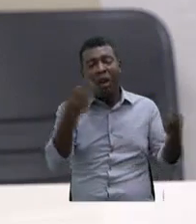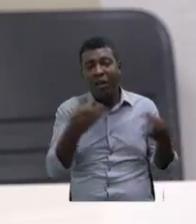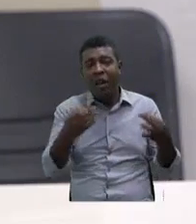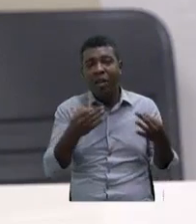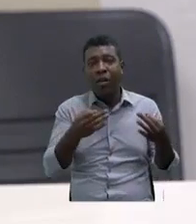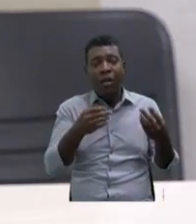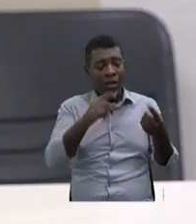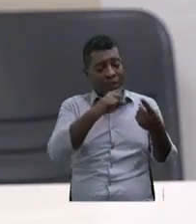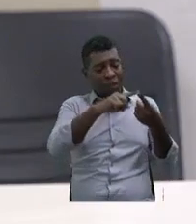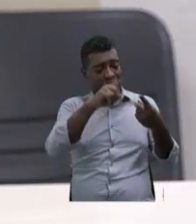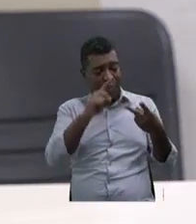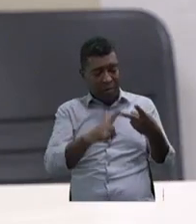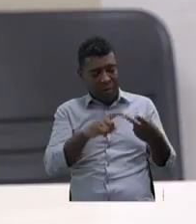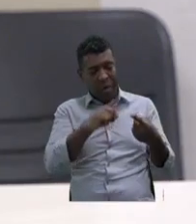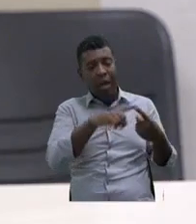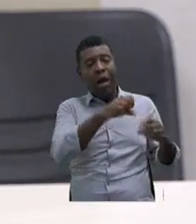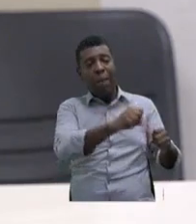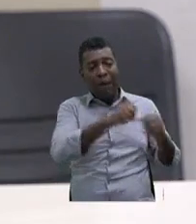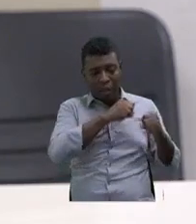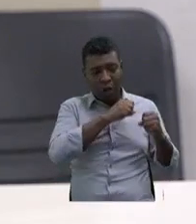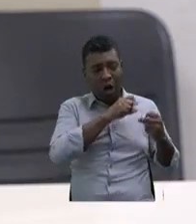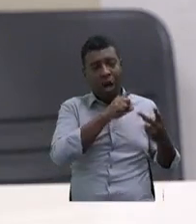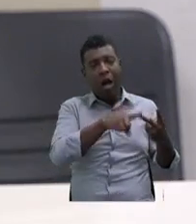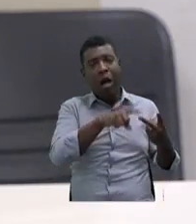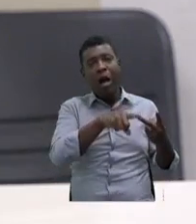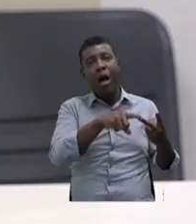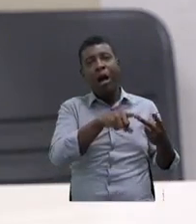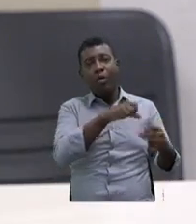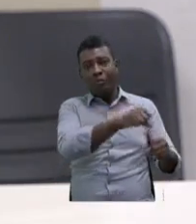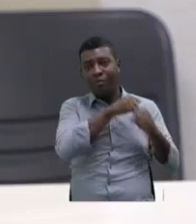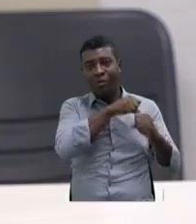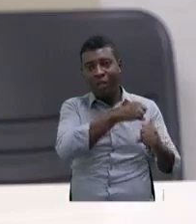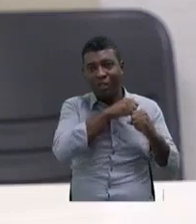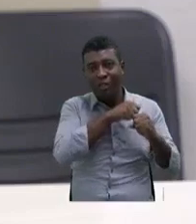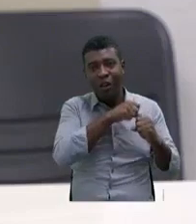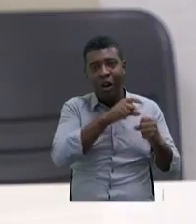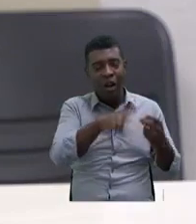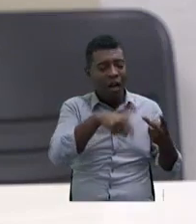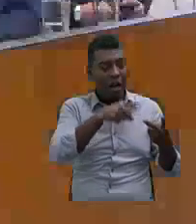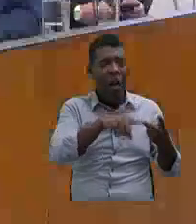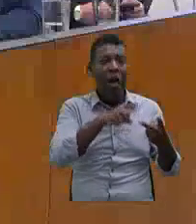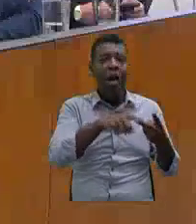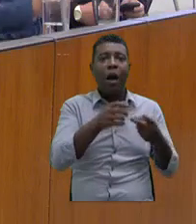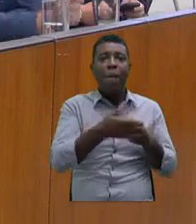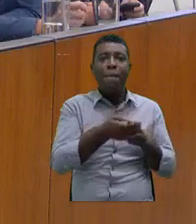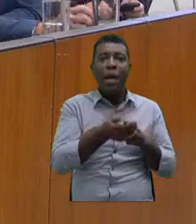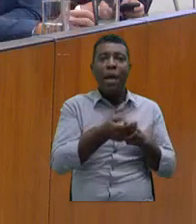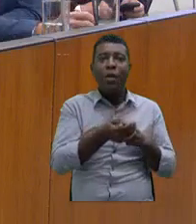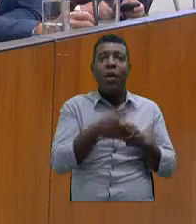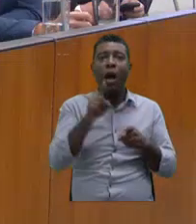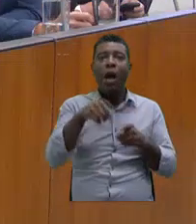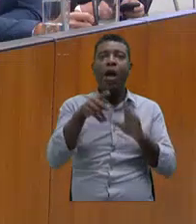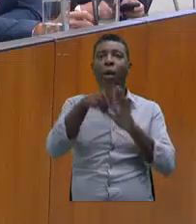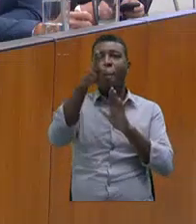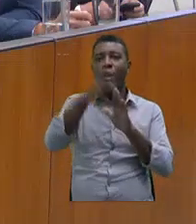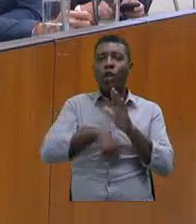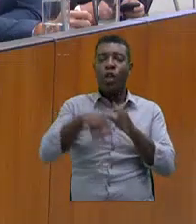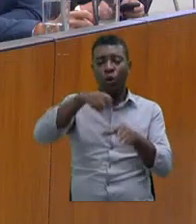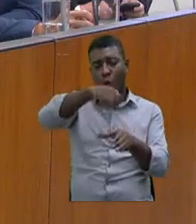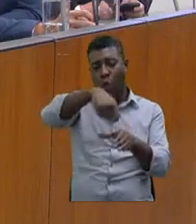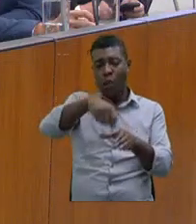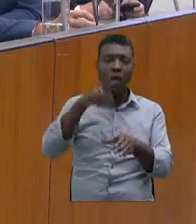primeiros bens da nossa cultura alimentar a serem protegidos em Minas Gerais através do projeto da Cozinha Mineira, que